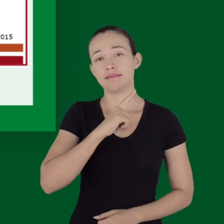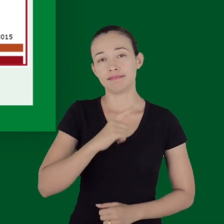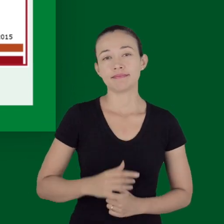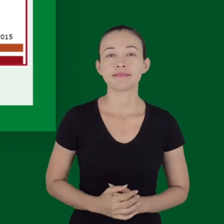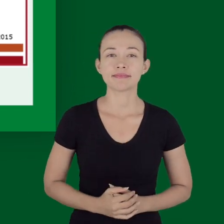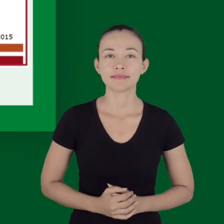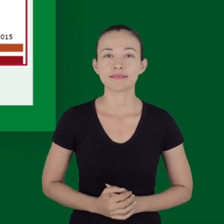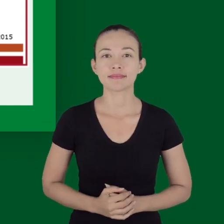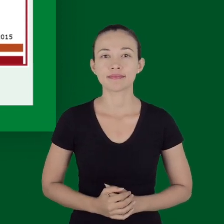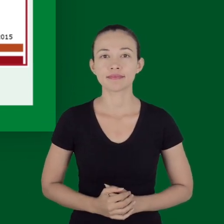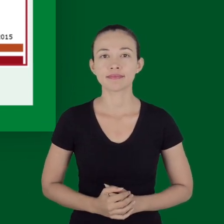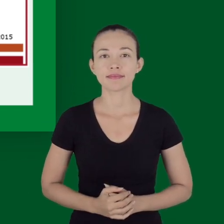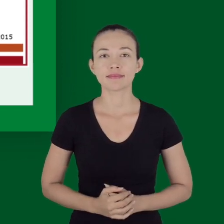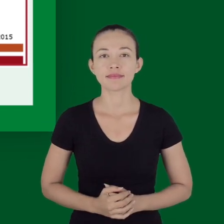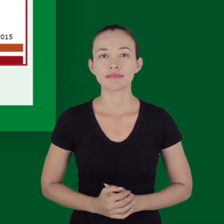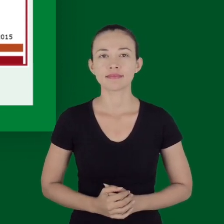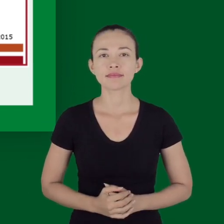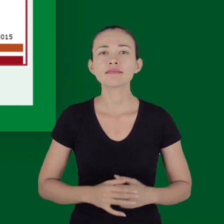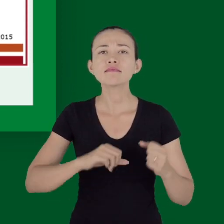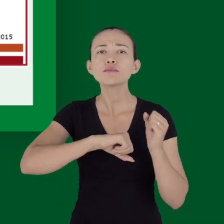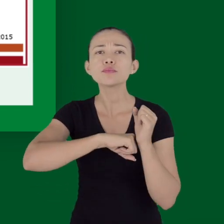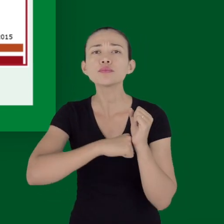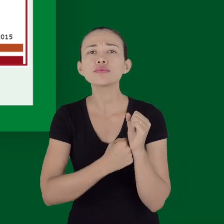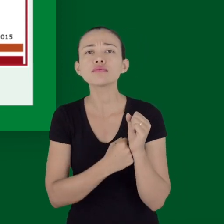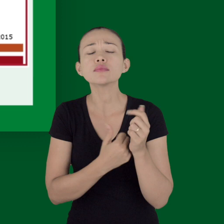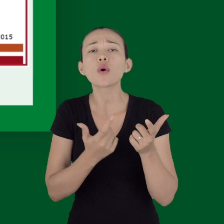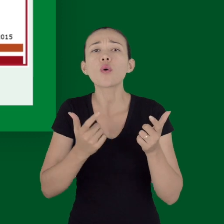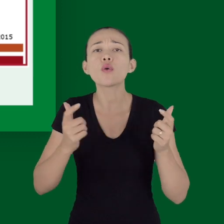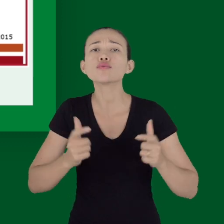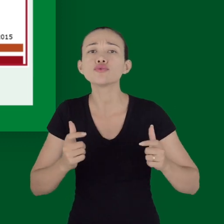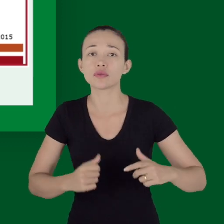e quando existe o bloqueio, que seria